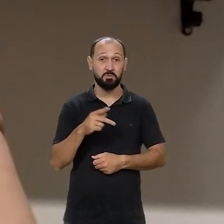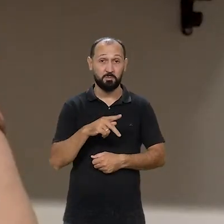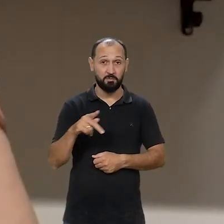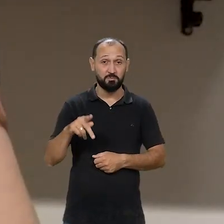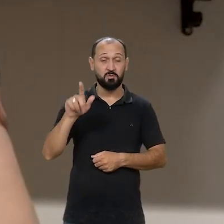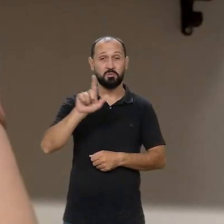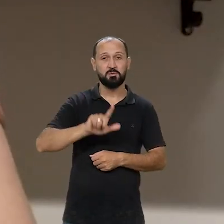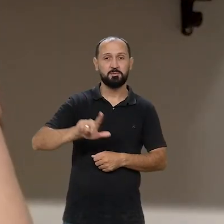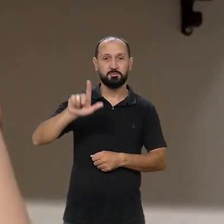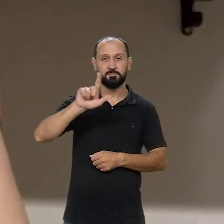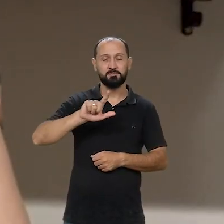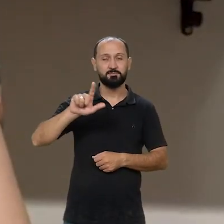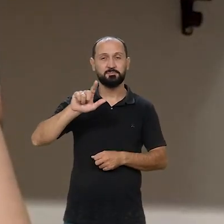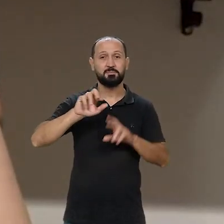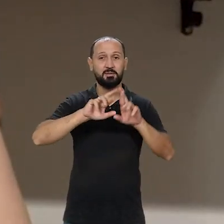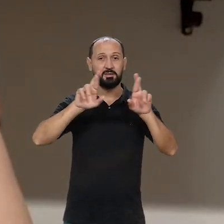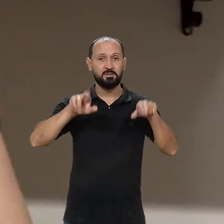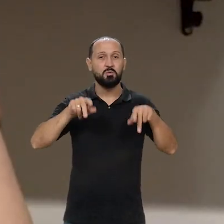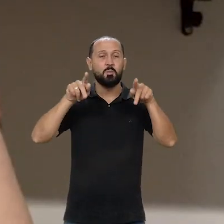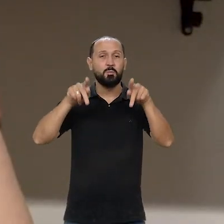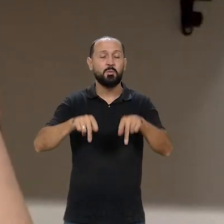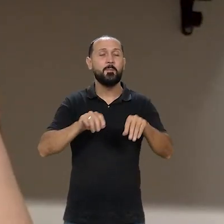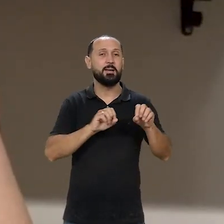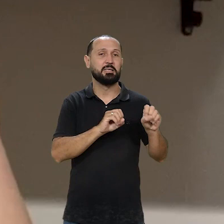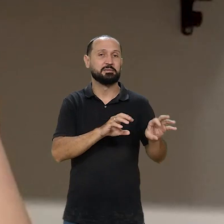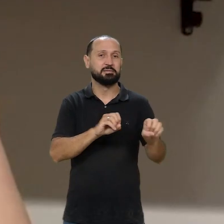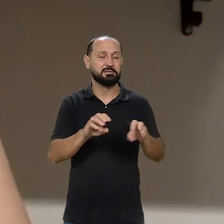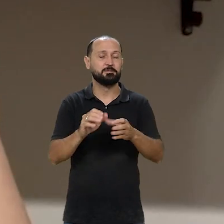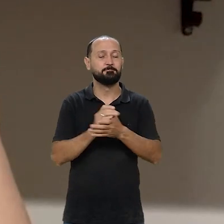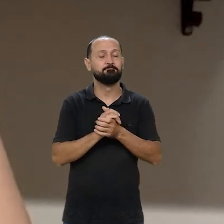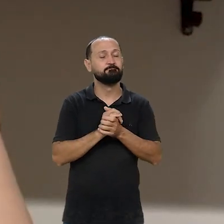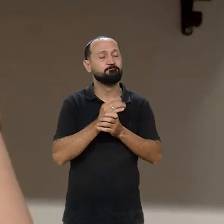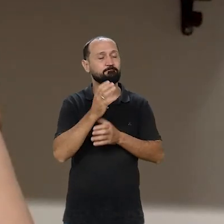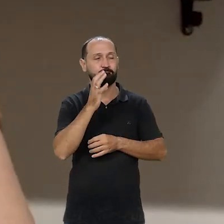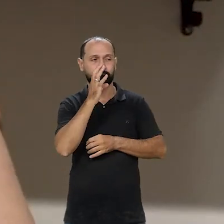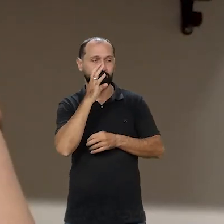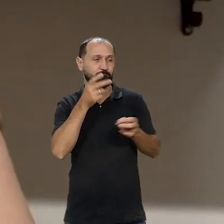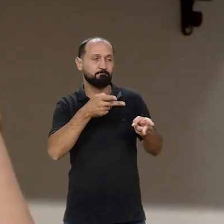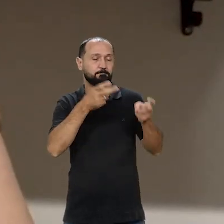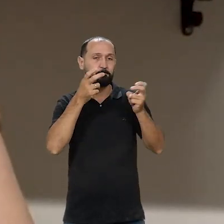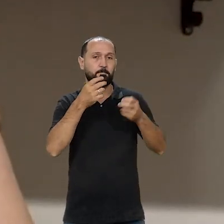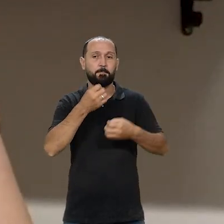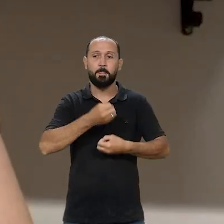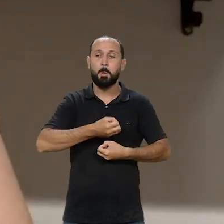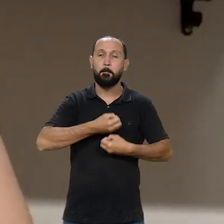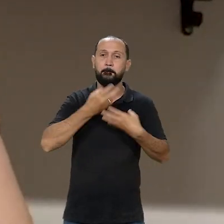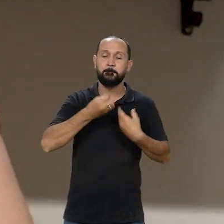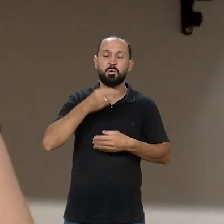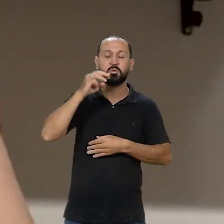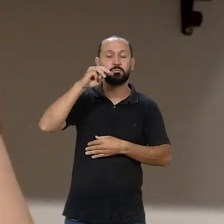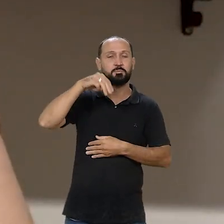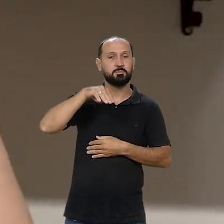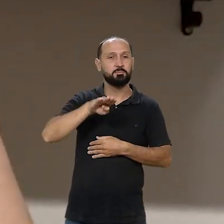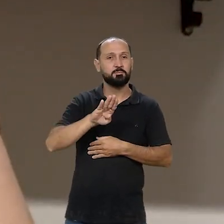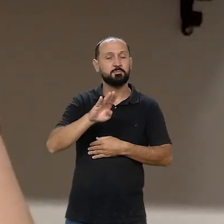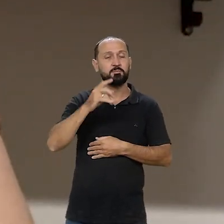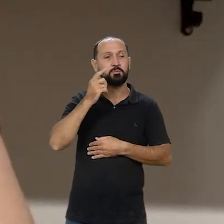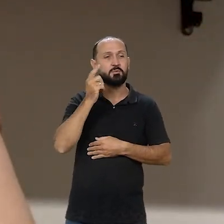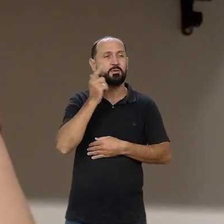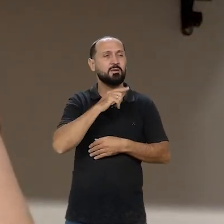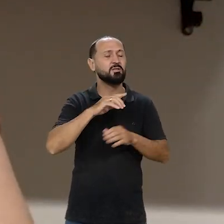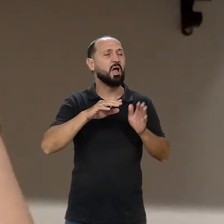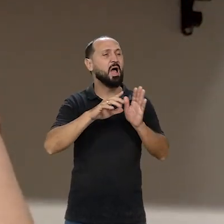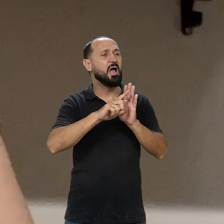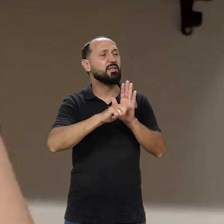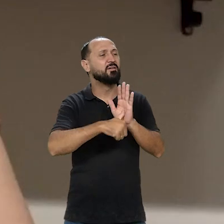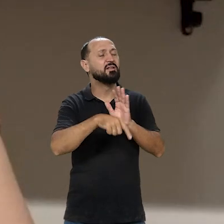Sendo professora de literatura na rede pública de ensino, eu observei que os poemas do poeta Manuel de